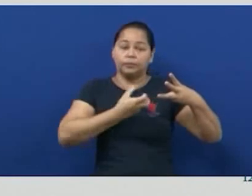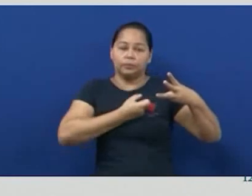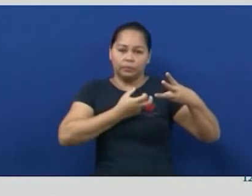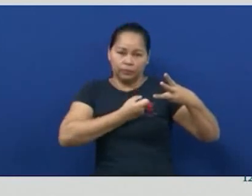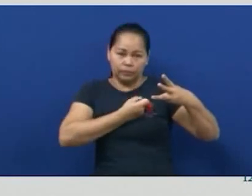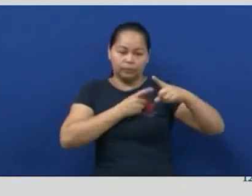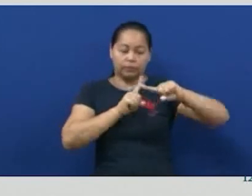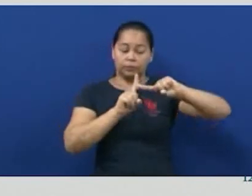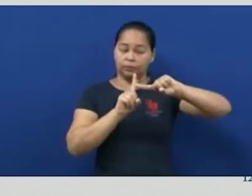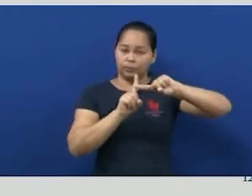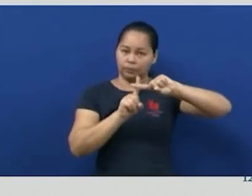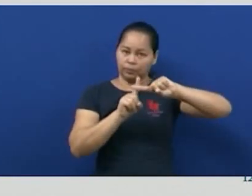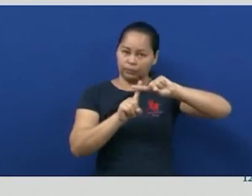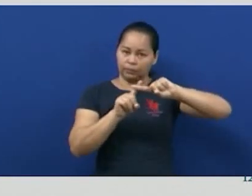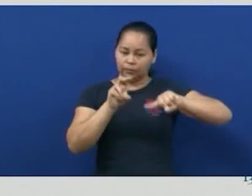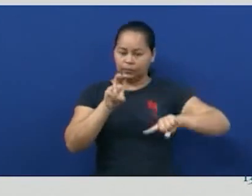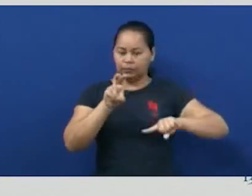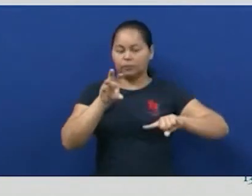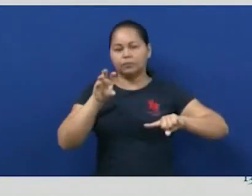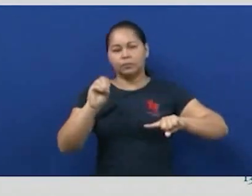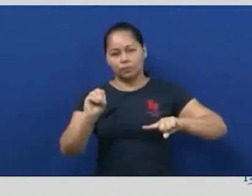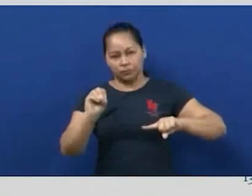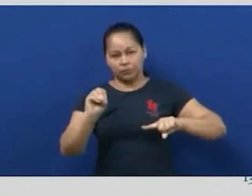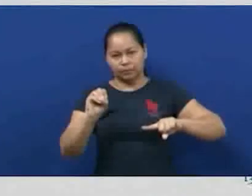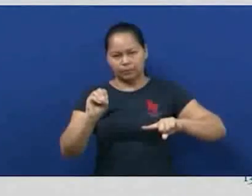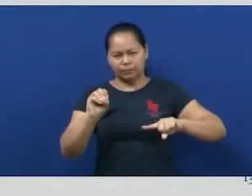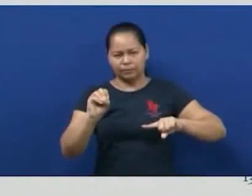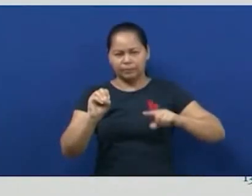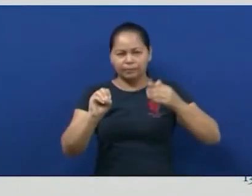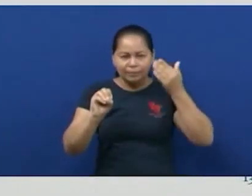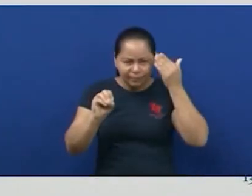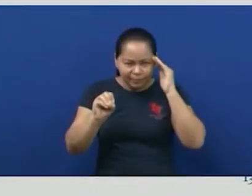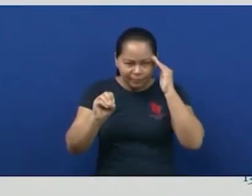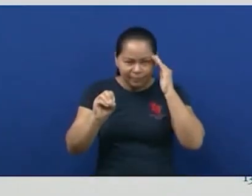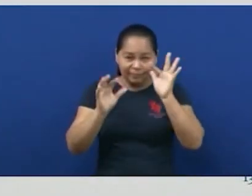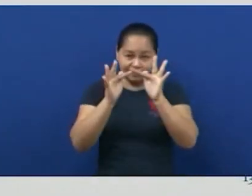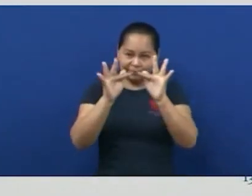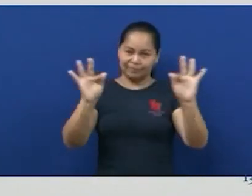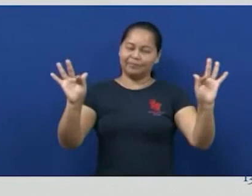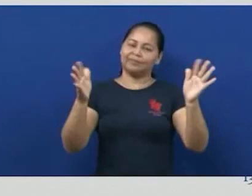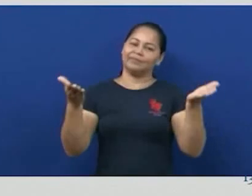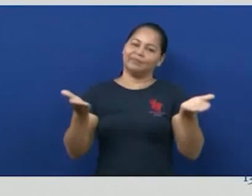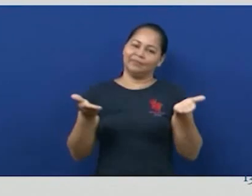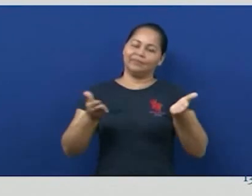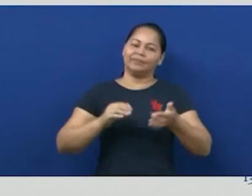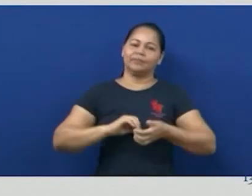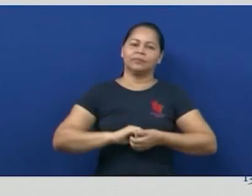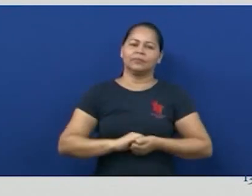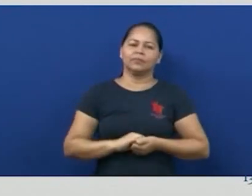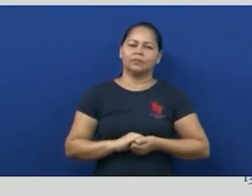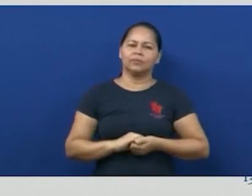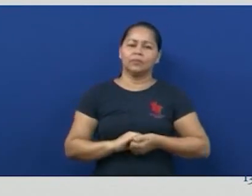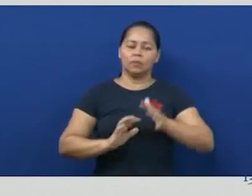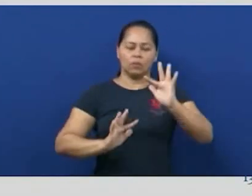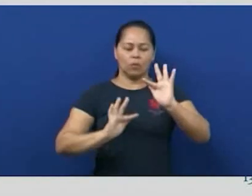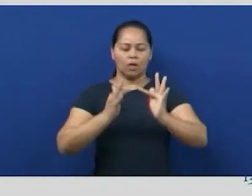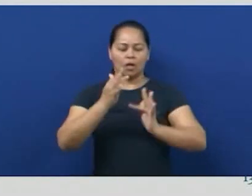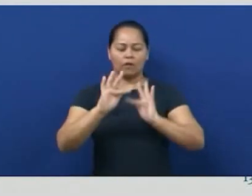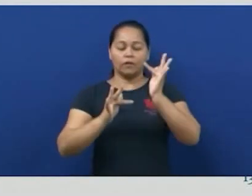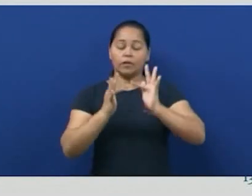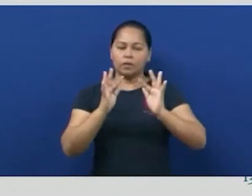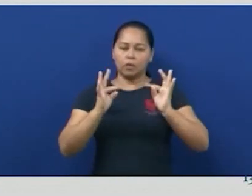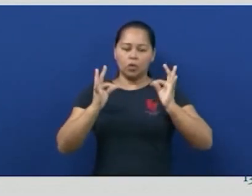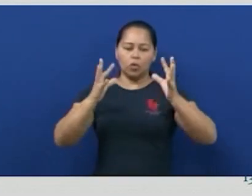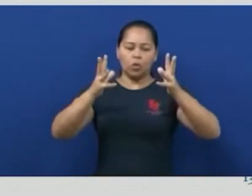chamada mais 50. Então, vou deixar essa frasezinha para vocês pensarem. A física, como um